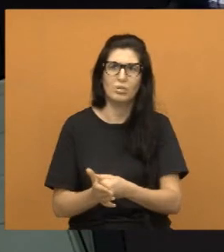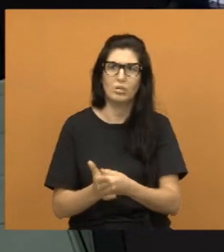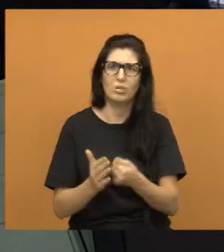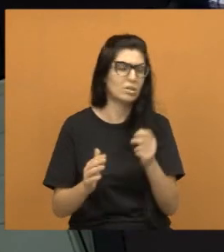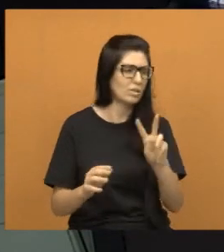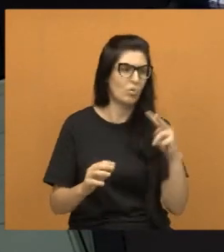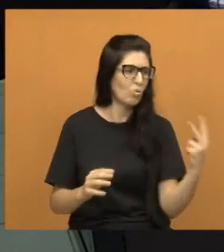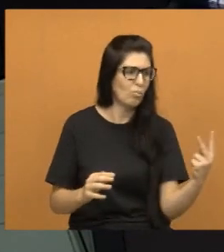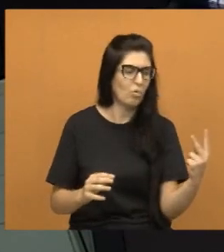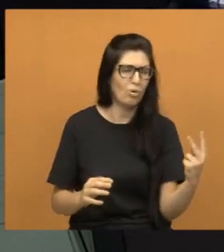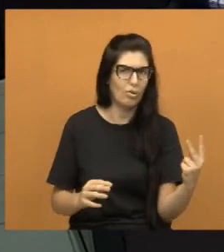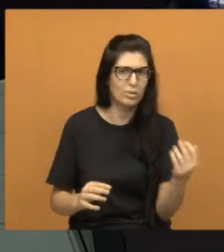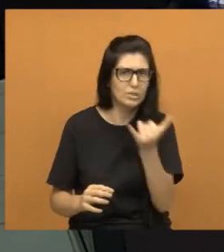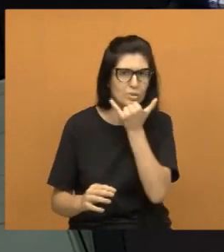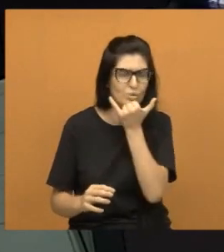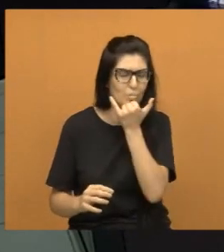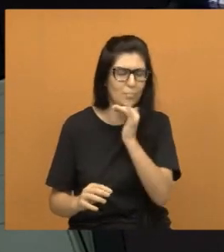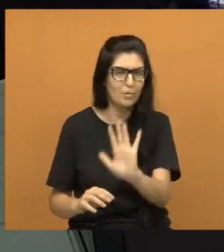Então, emenda